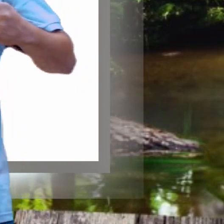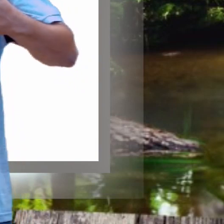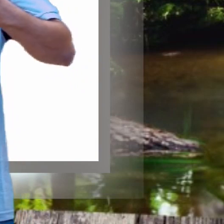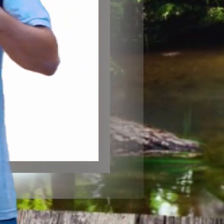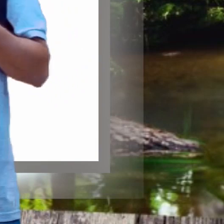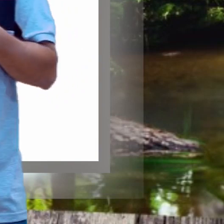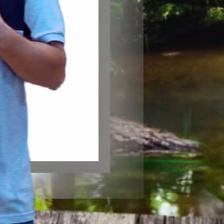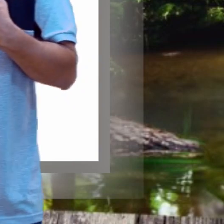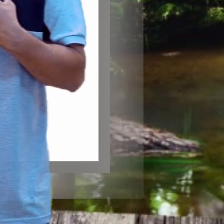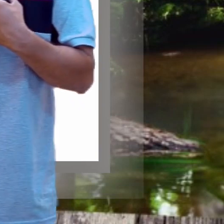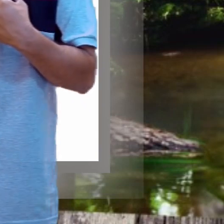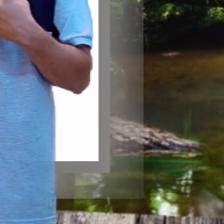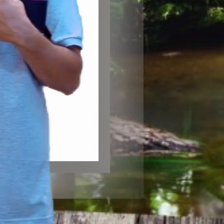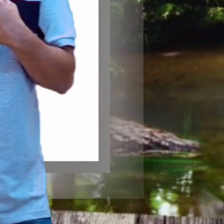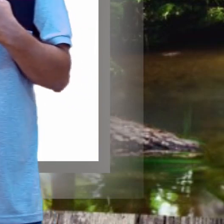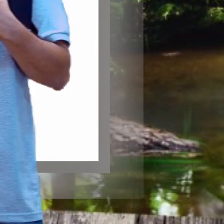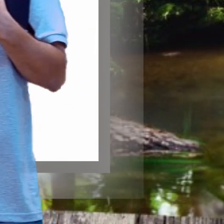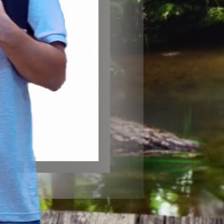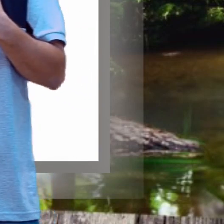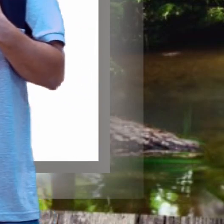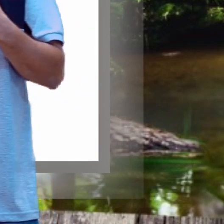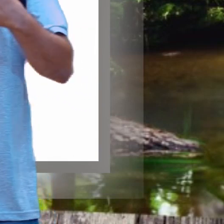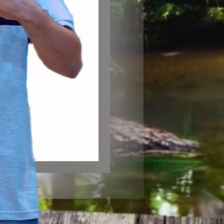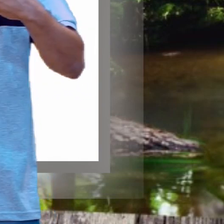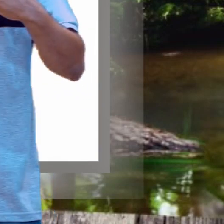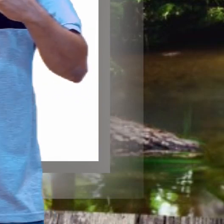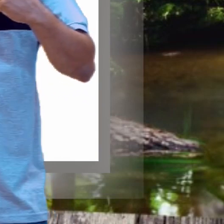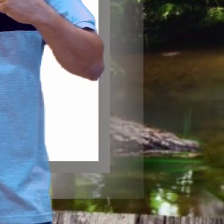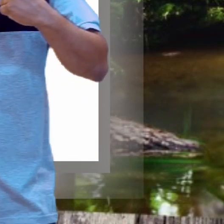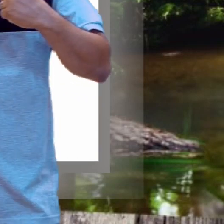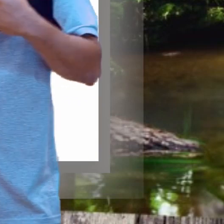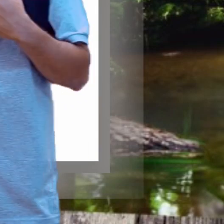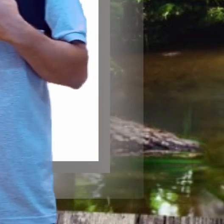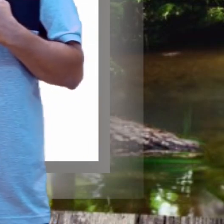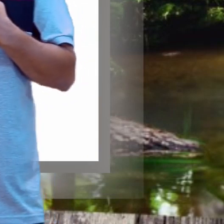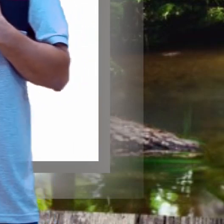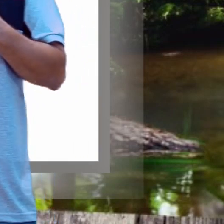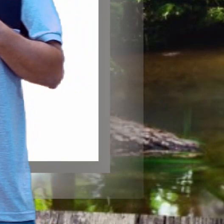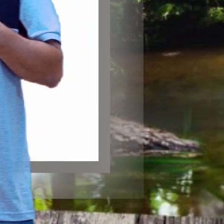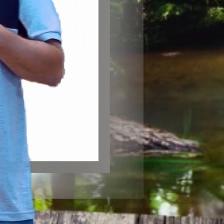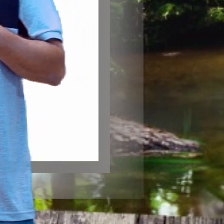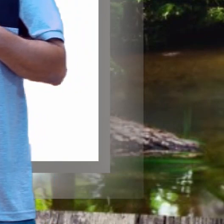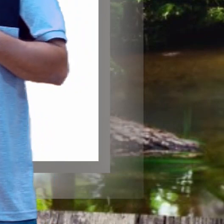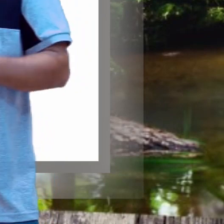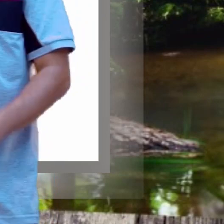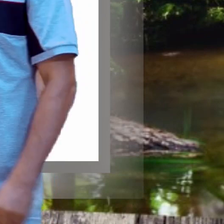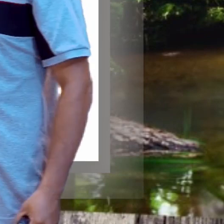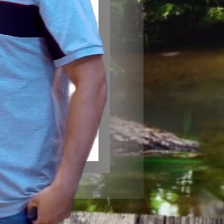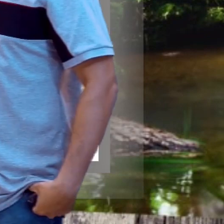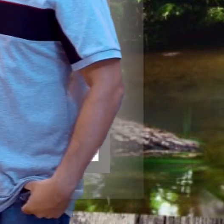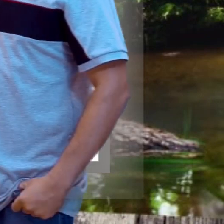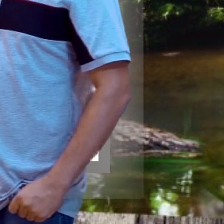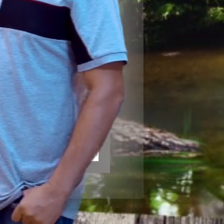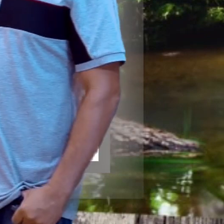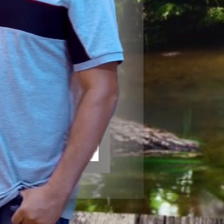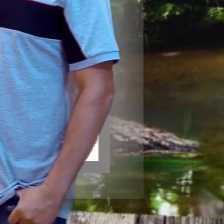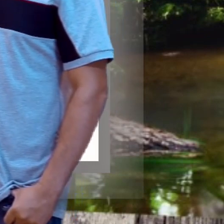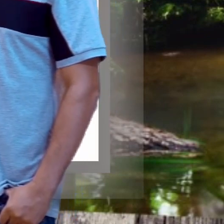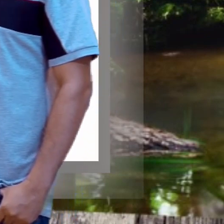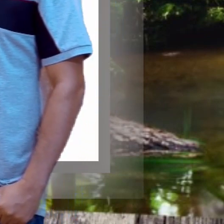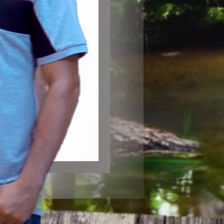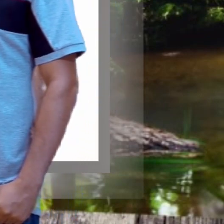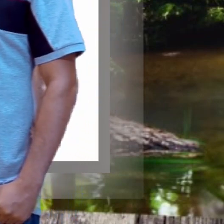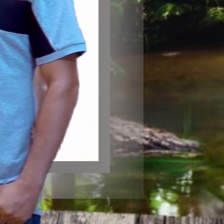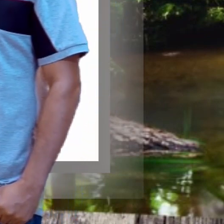células precisam ter algum tipo de ligação entre elas que firmem elas ali. Então, quem